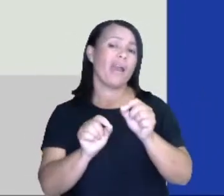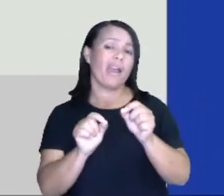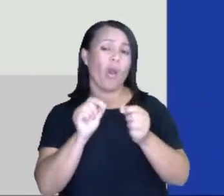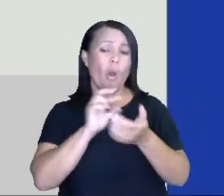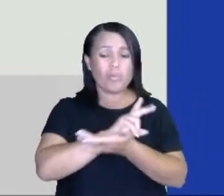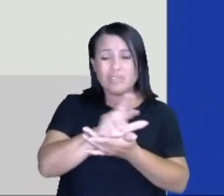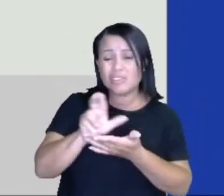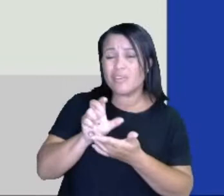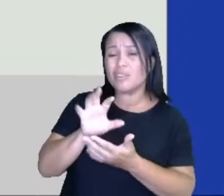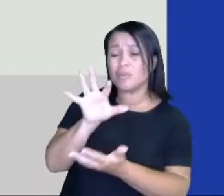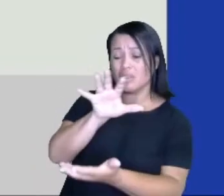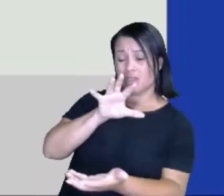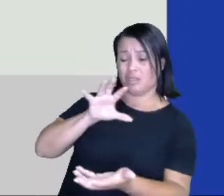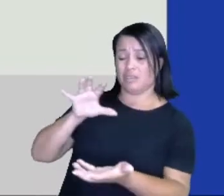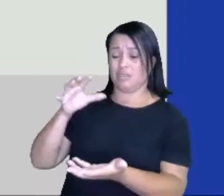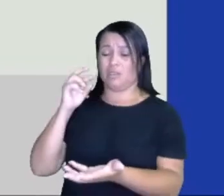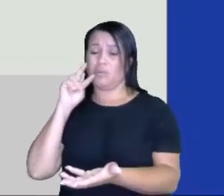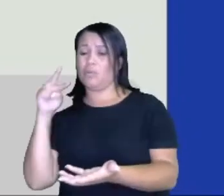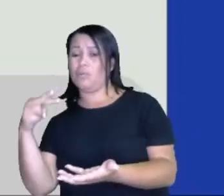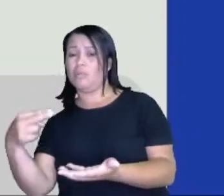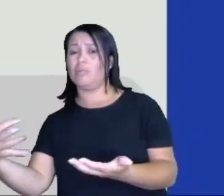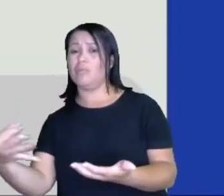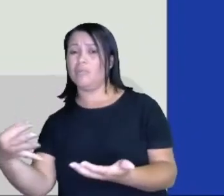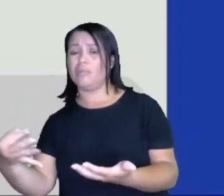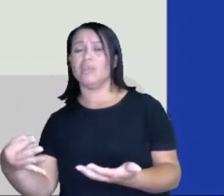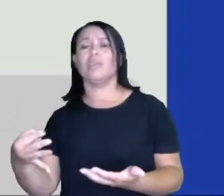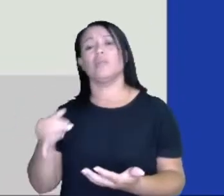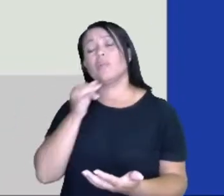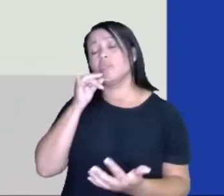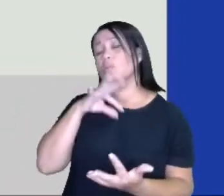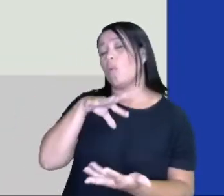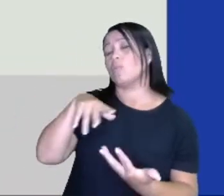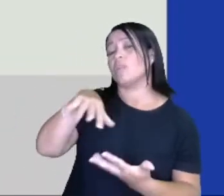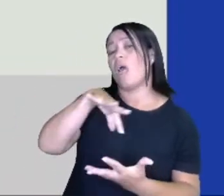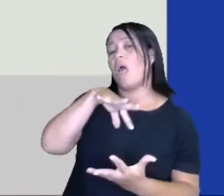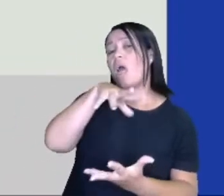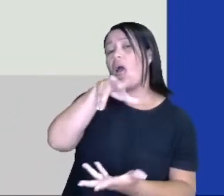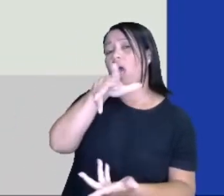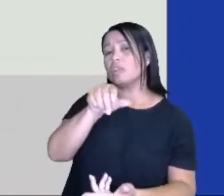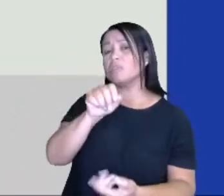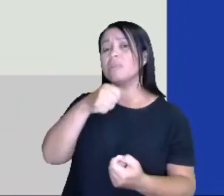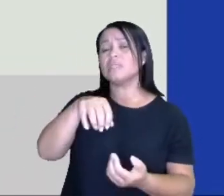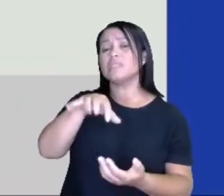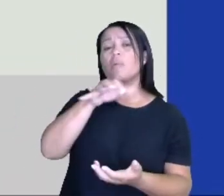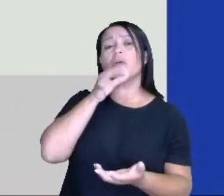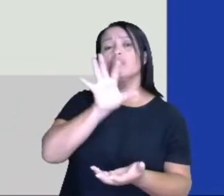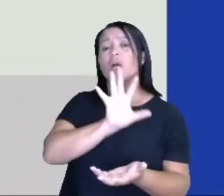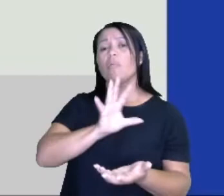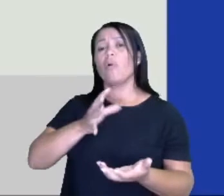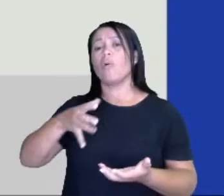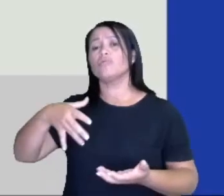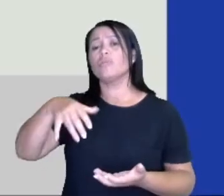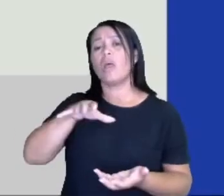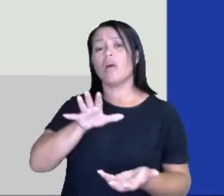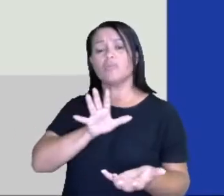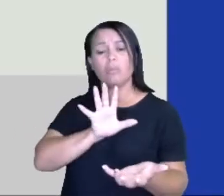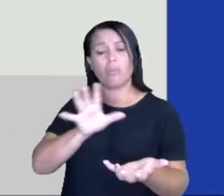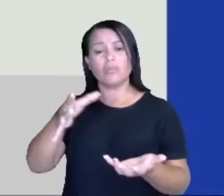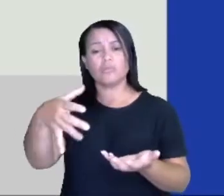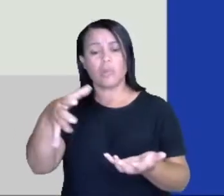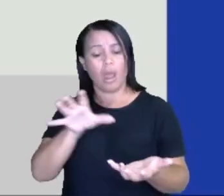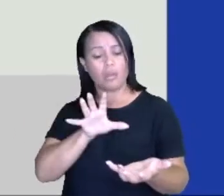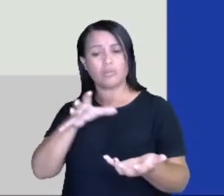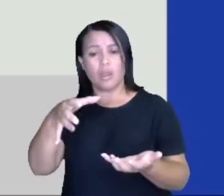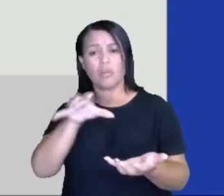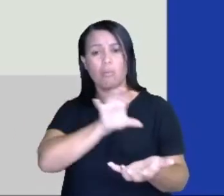mesmo tempo. Para que a gente veja num globo terrestre, por exemplo, a gente tem que ir girando o globo e mostrar